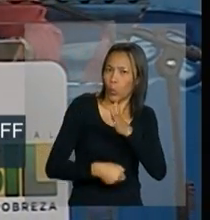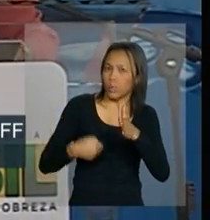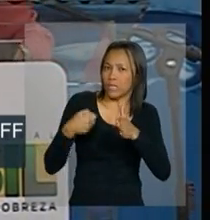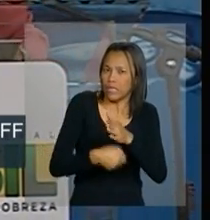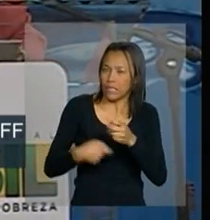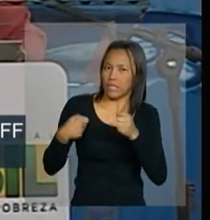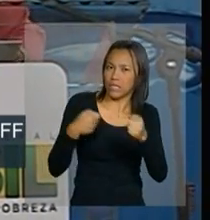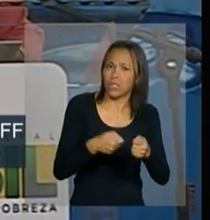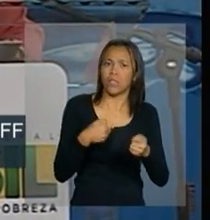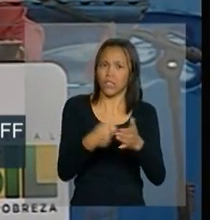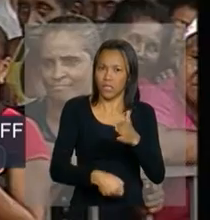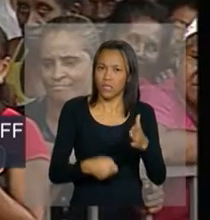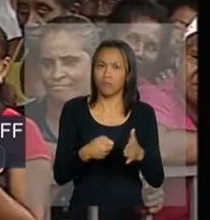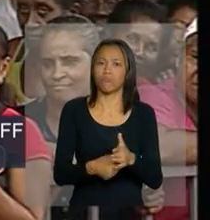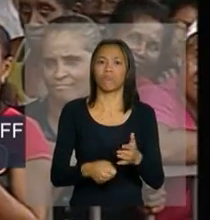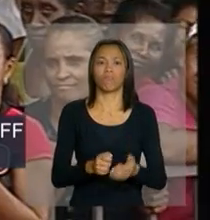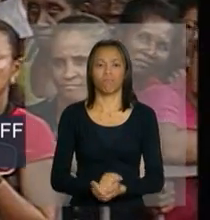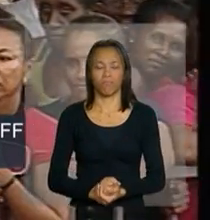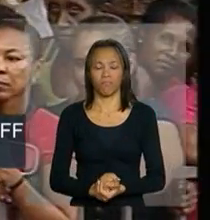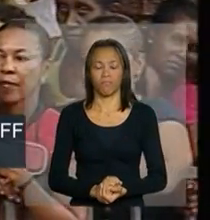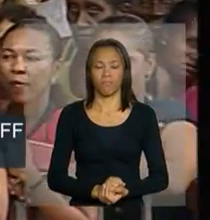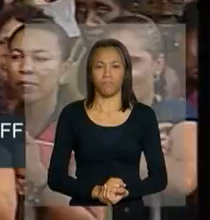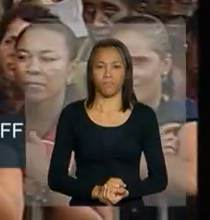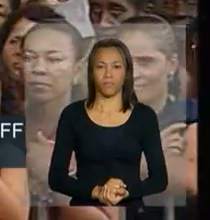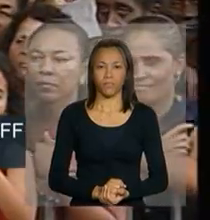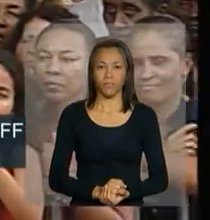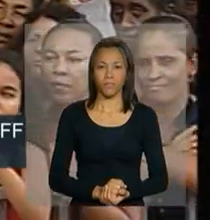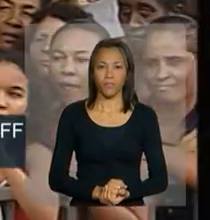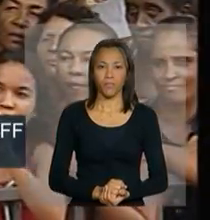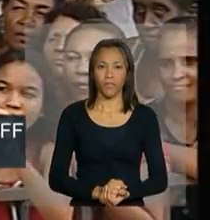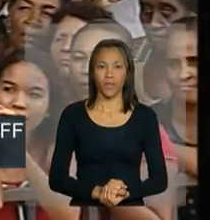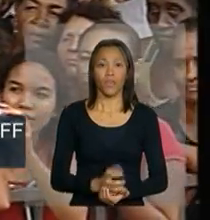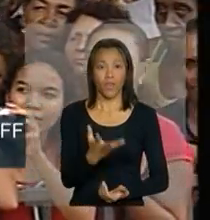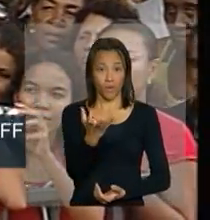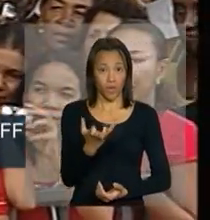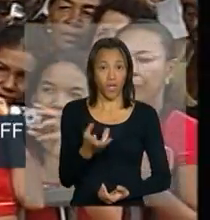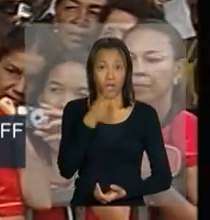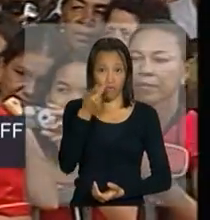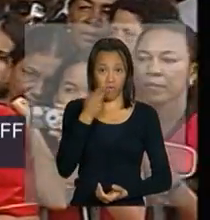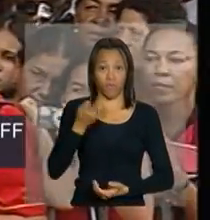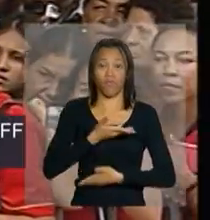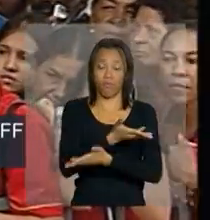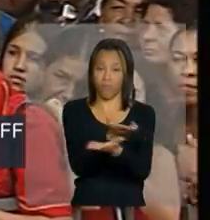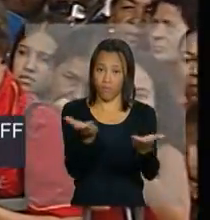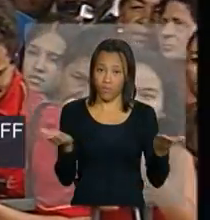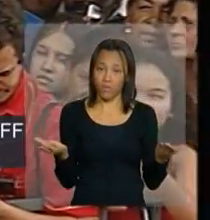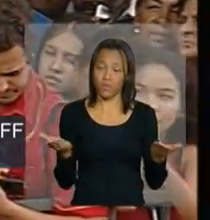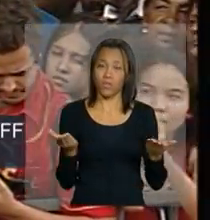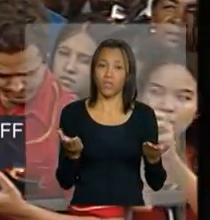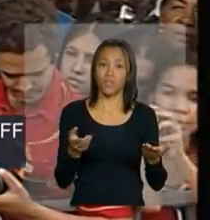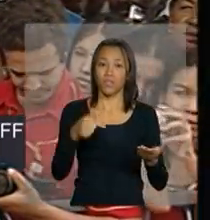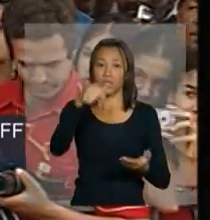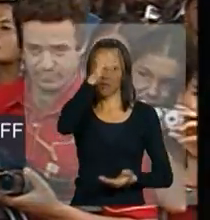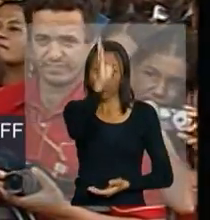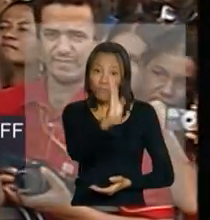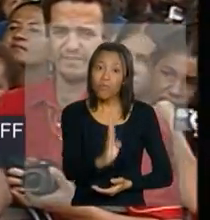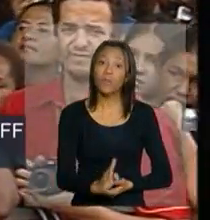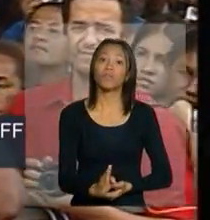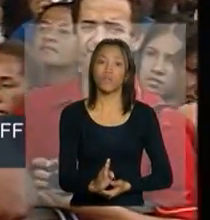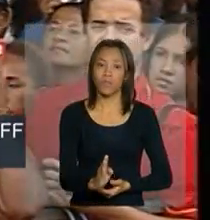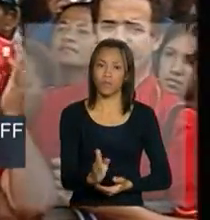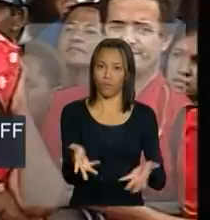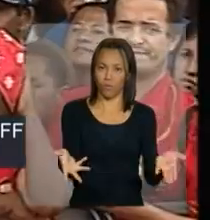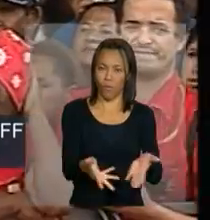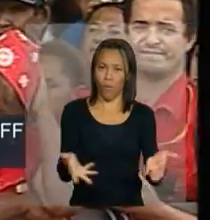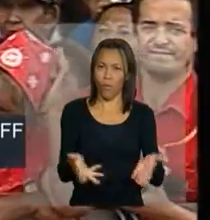lutadora, empreendedora. E eu quero dizer para vocês que o Brasil